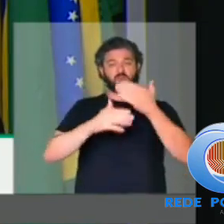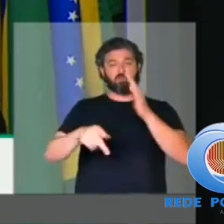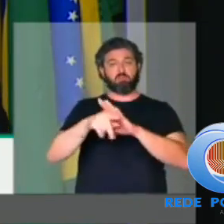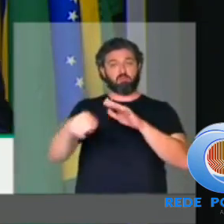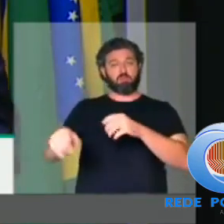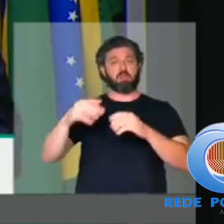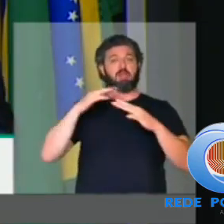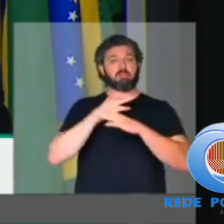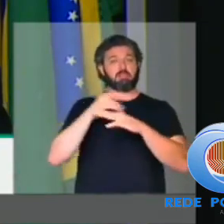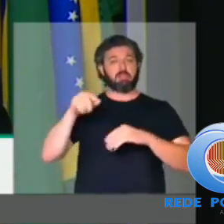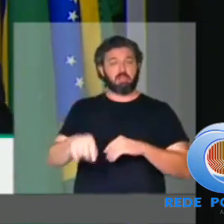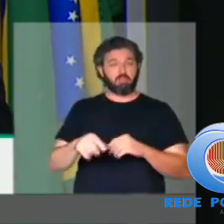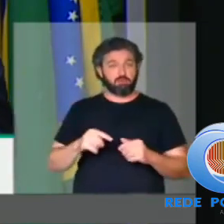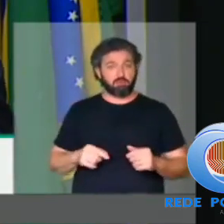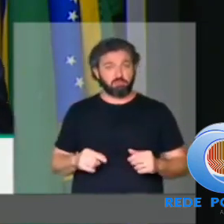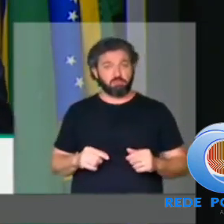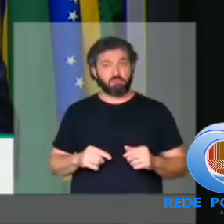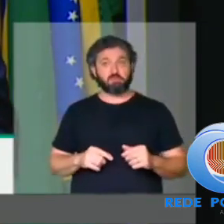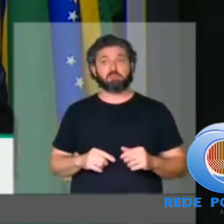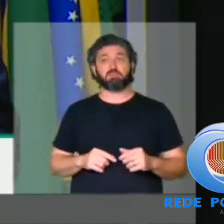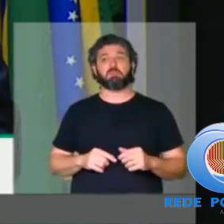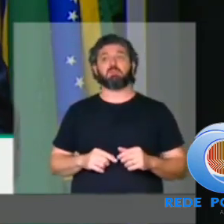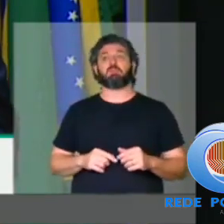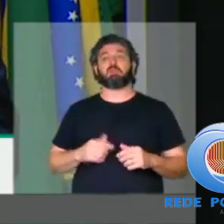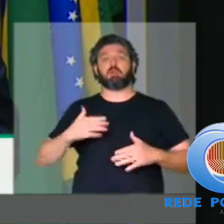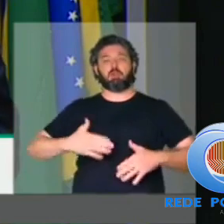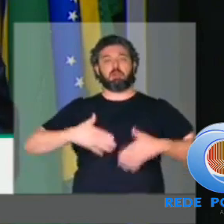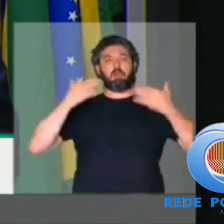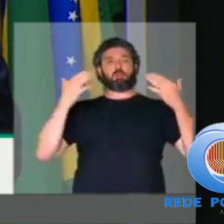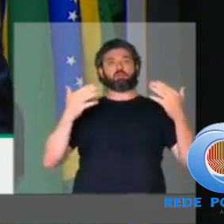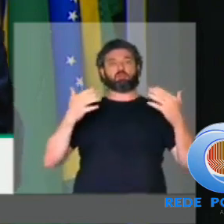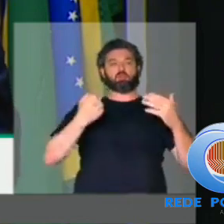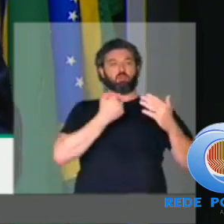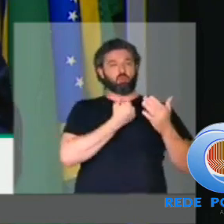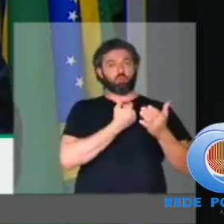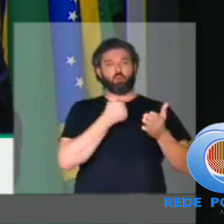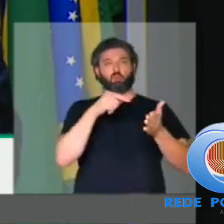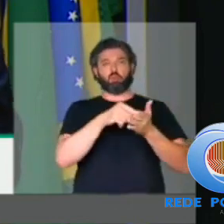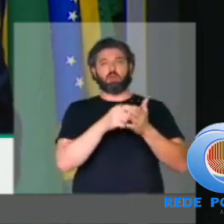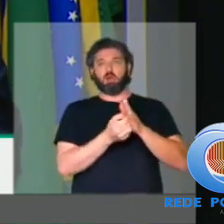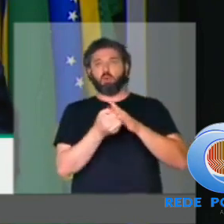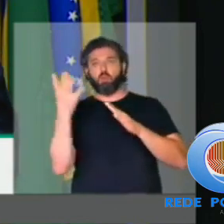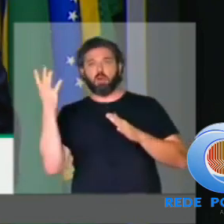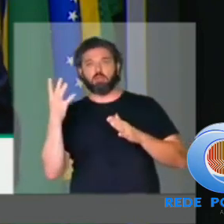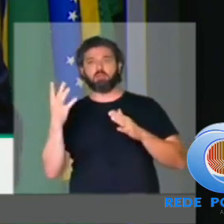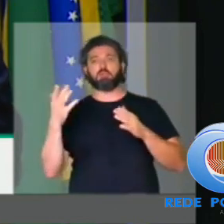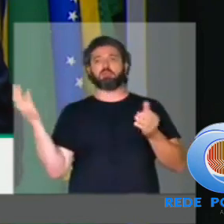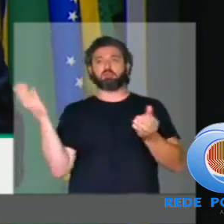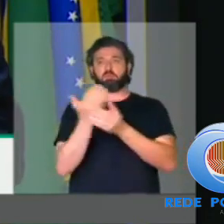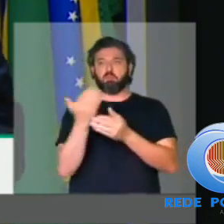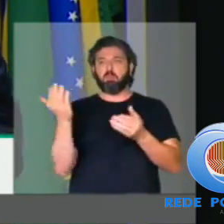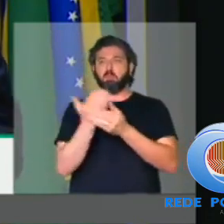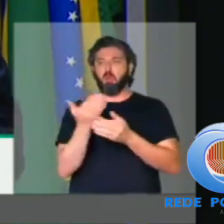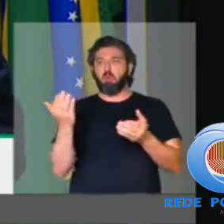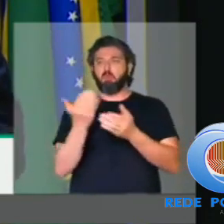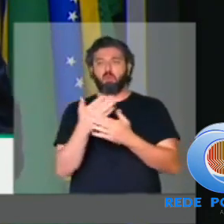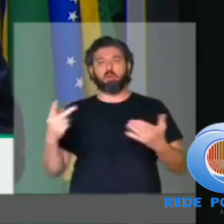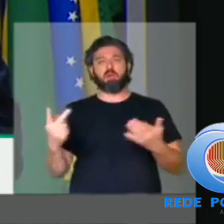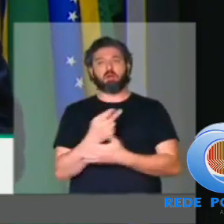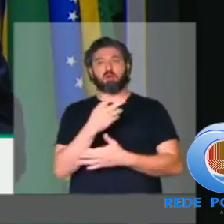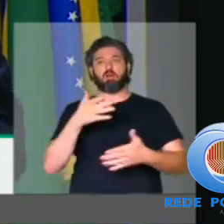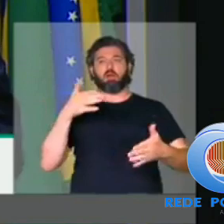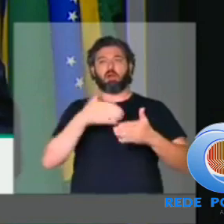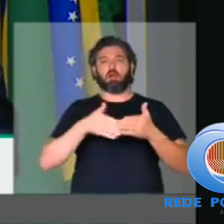do município e que assusta o número, o volume de processos que